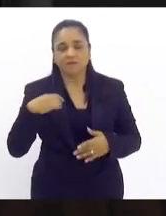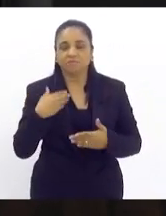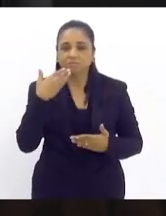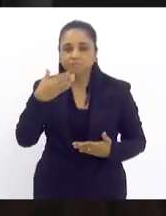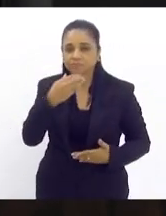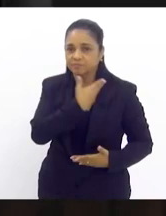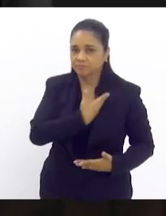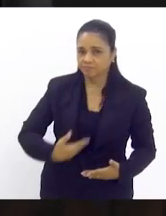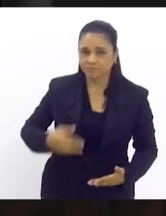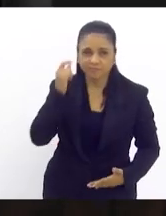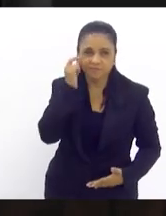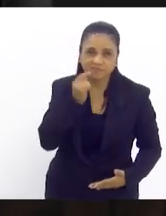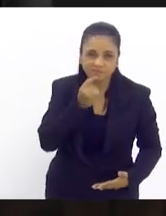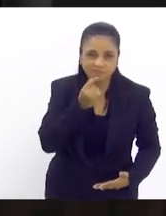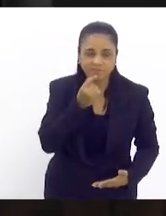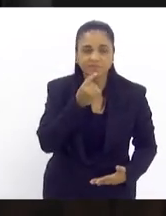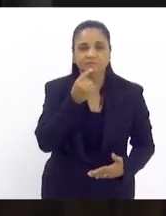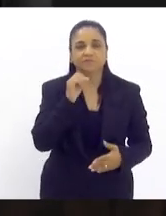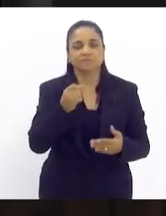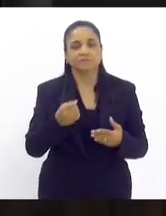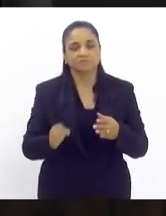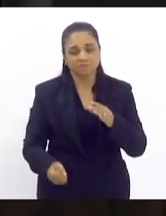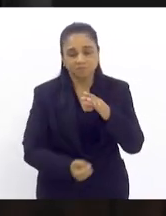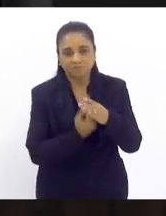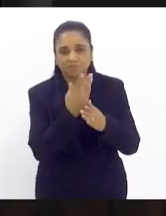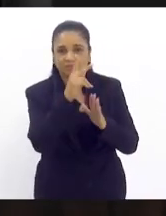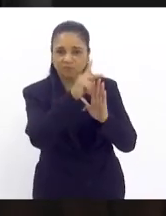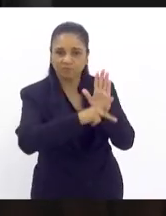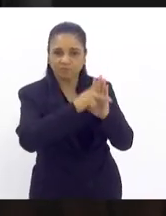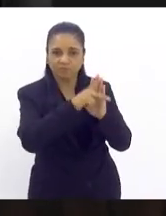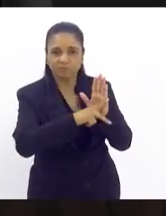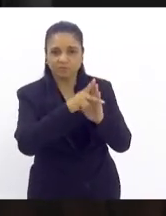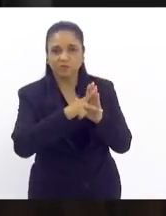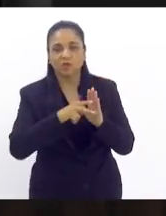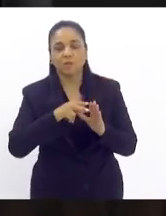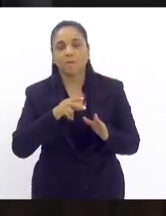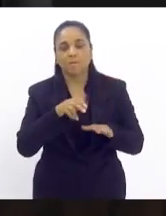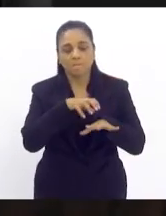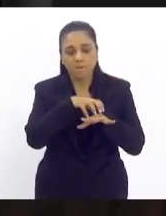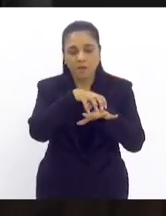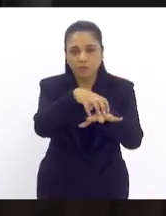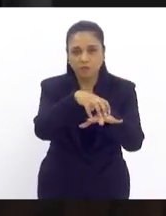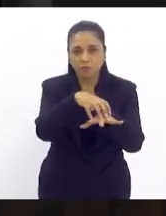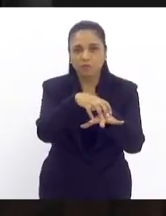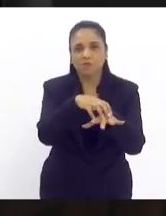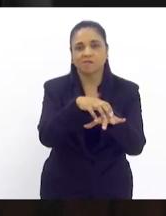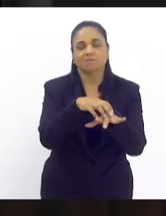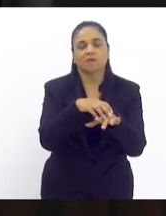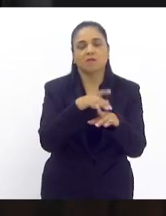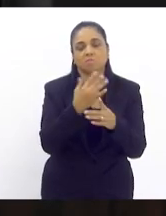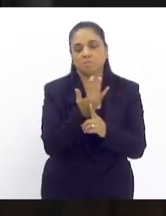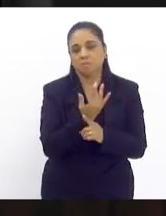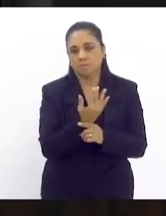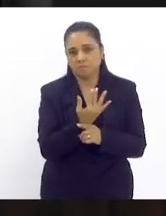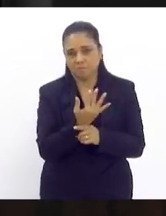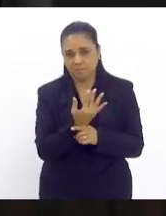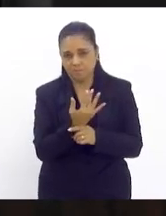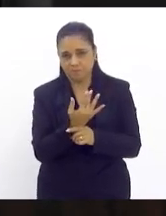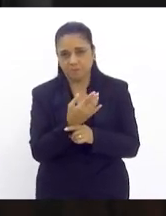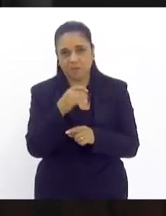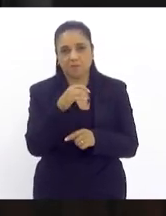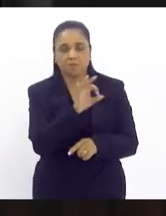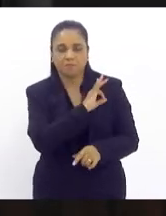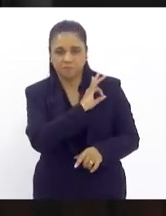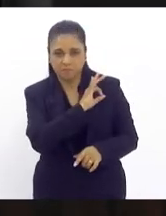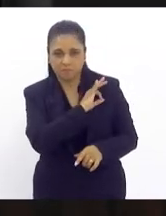Janeiro, Cláudio Castro, a implantação do projeto Patrulha Rural no município de Duque de Caxias. Parecer da Comissão de